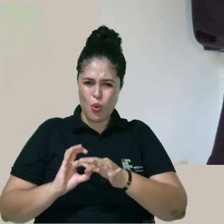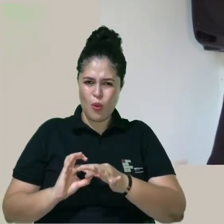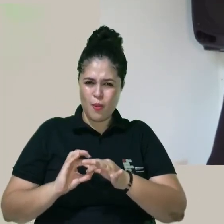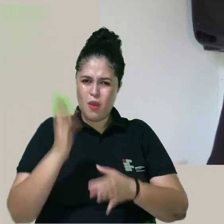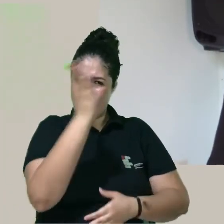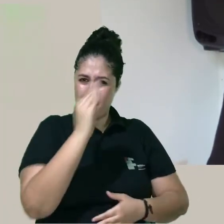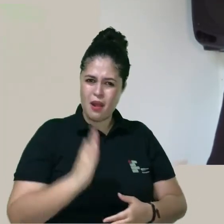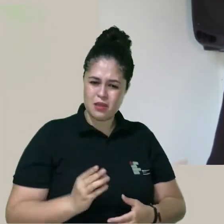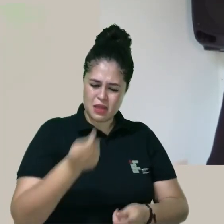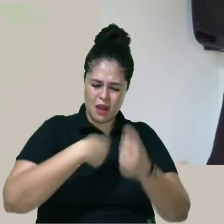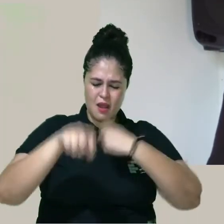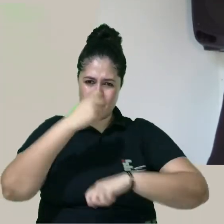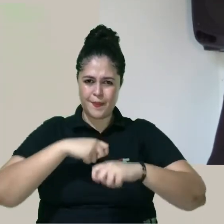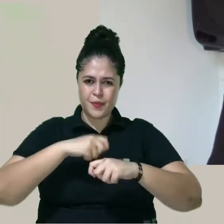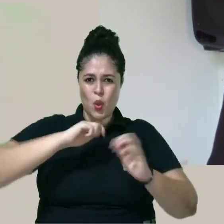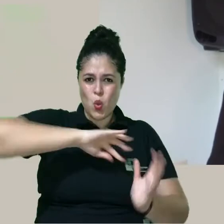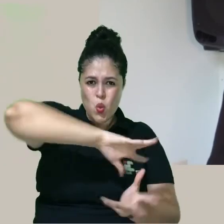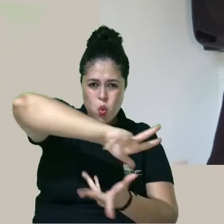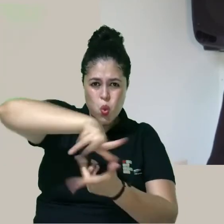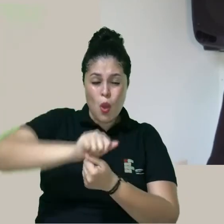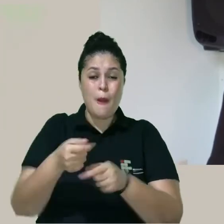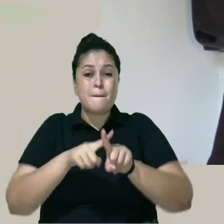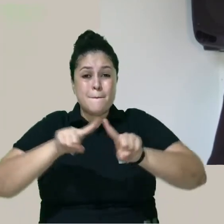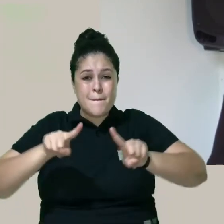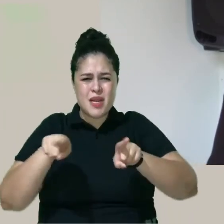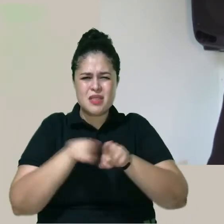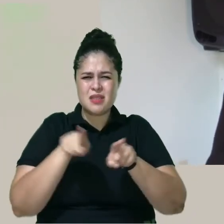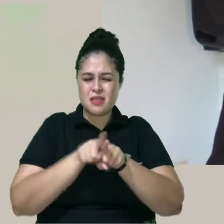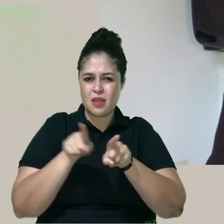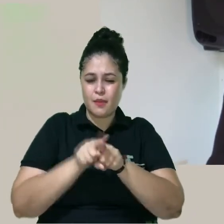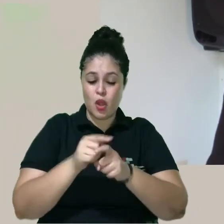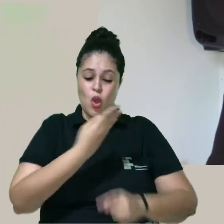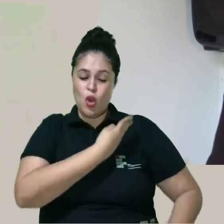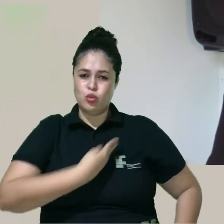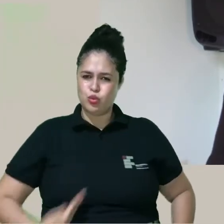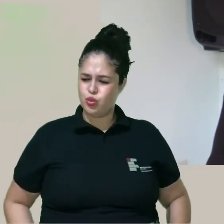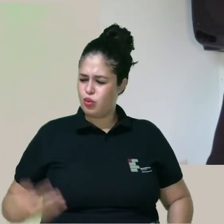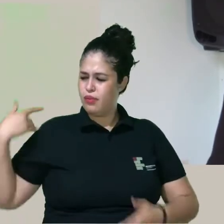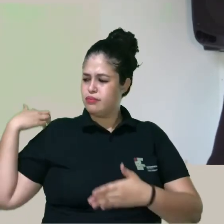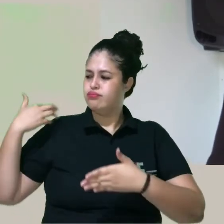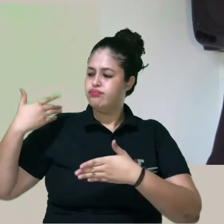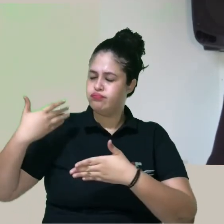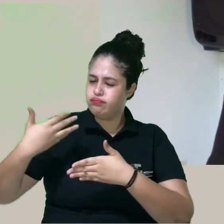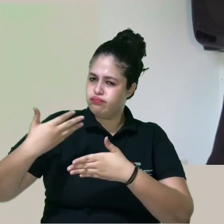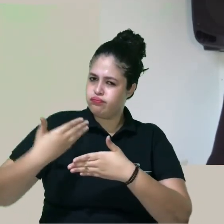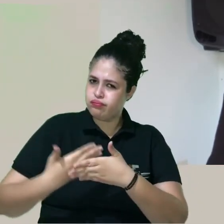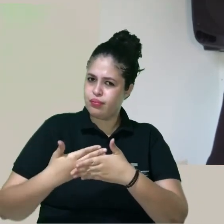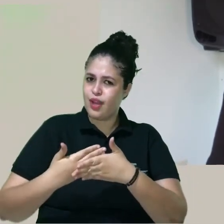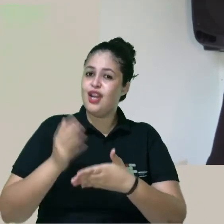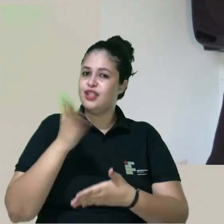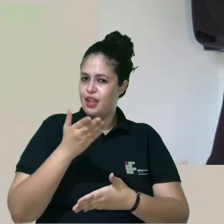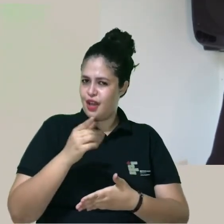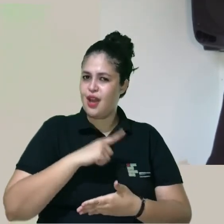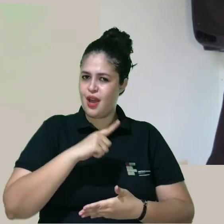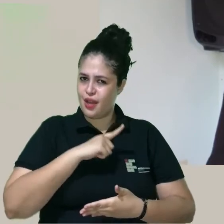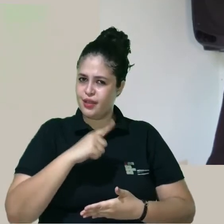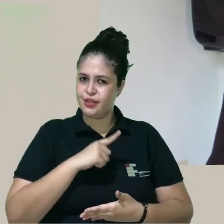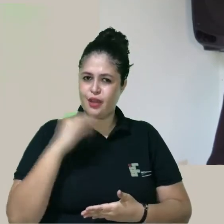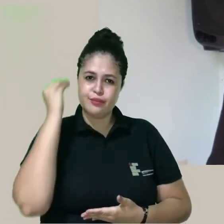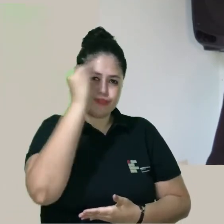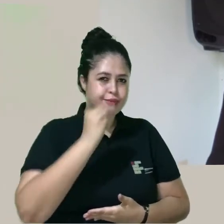e também diante dos desgovernos sucessivos que